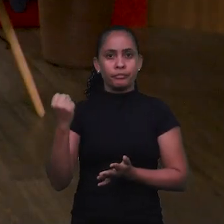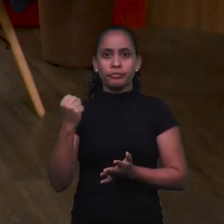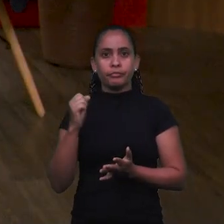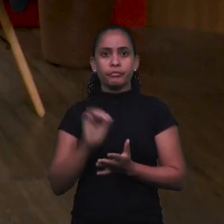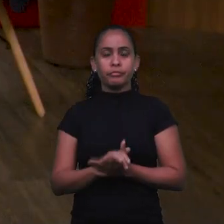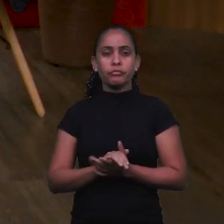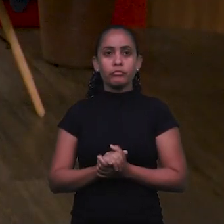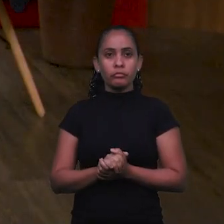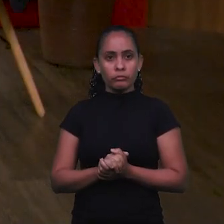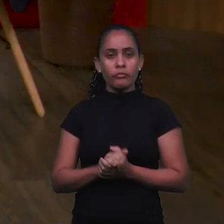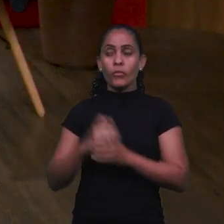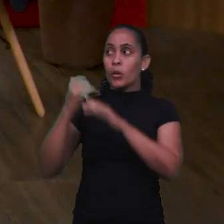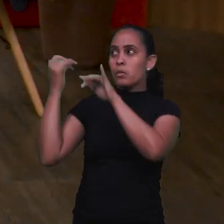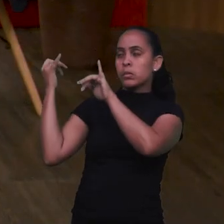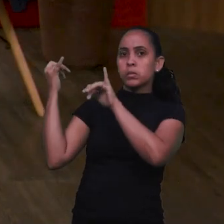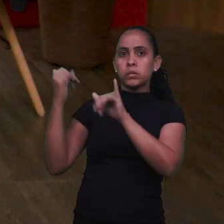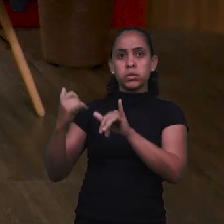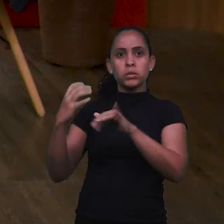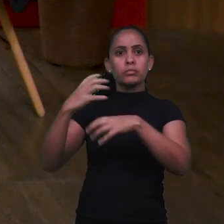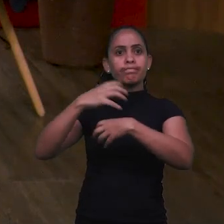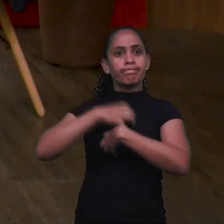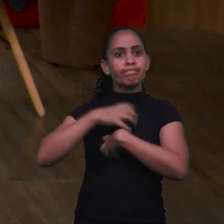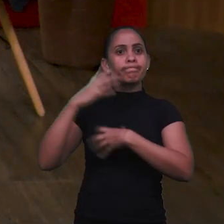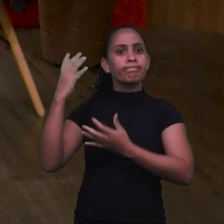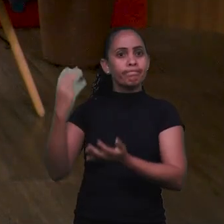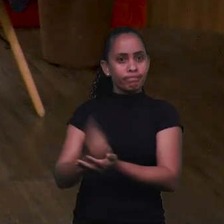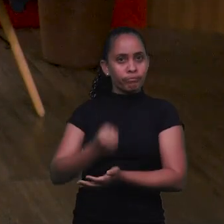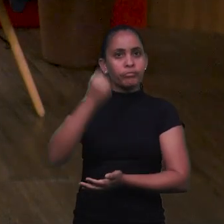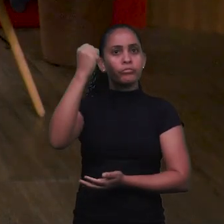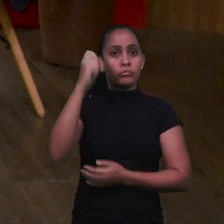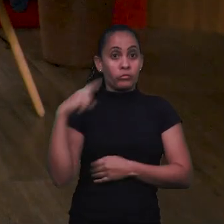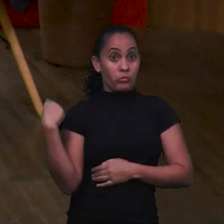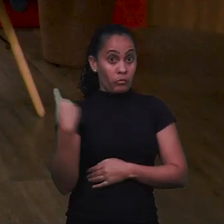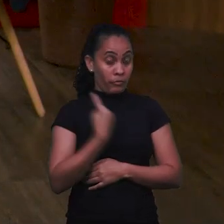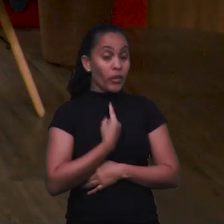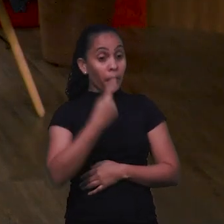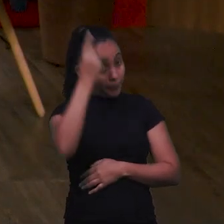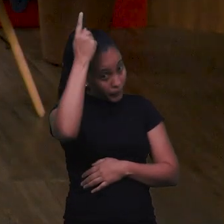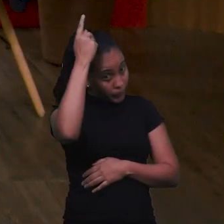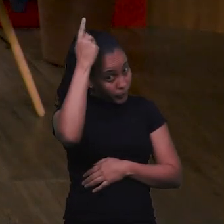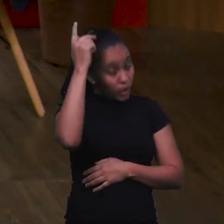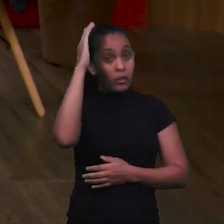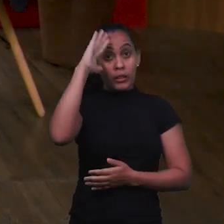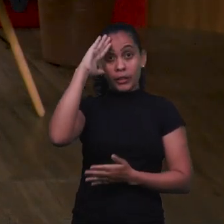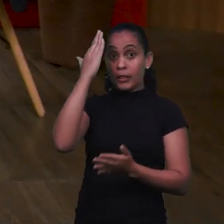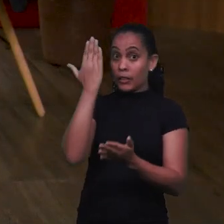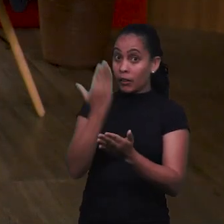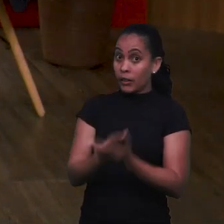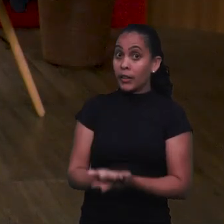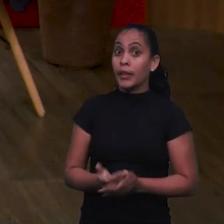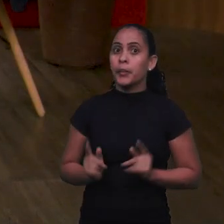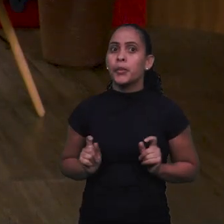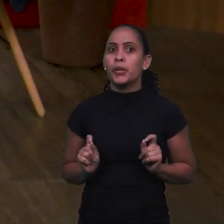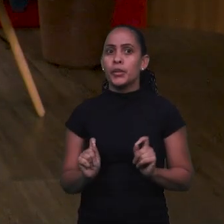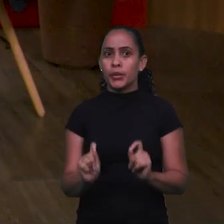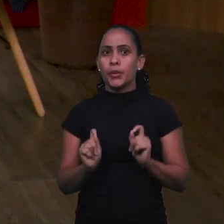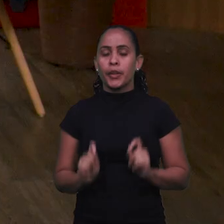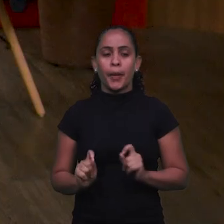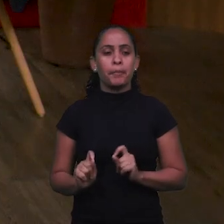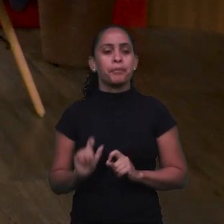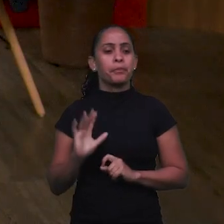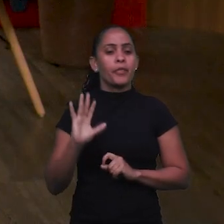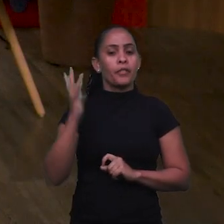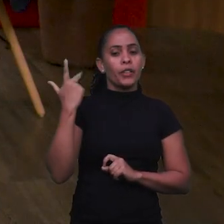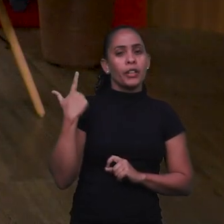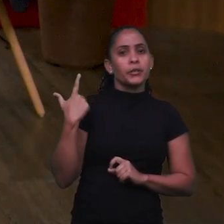trombeta. Então, os pentecostais, que somos nós somos pentecostais, cremos que o evento de Jerusalém,